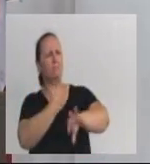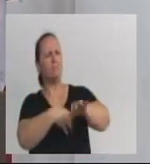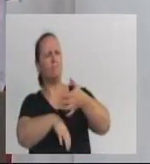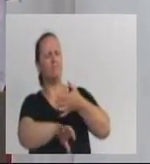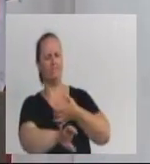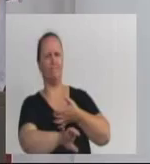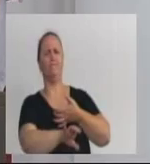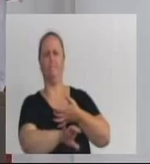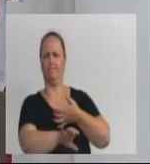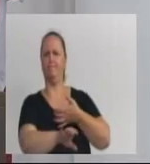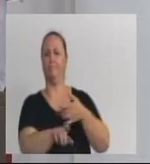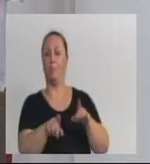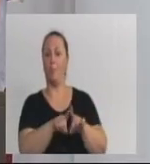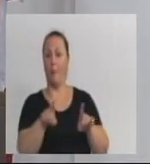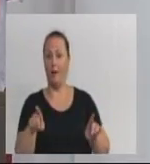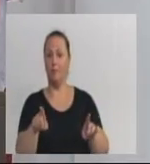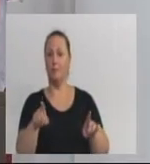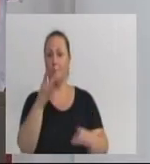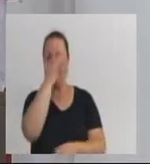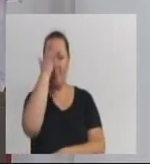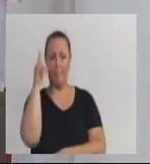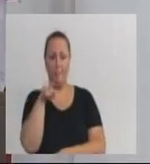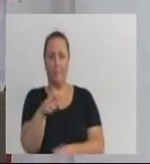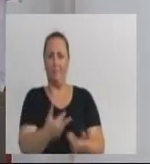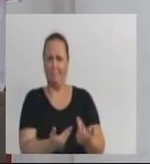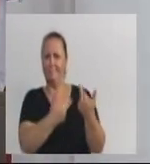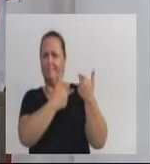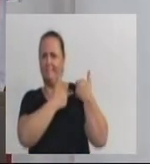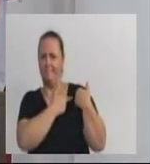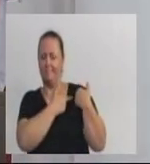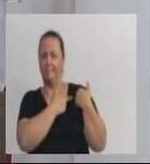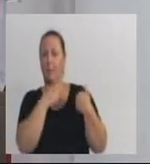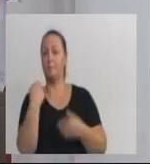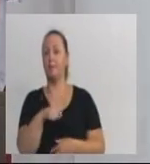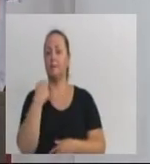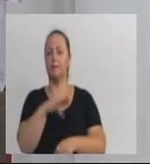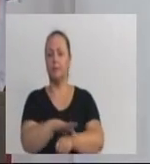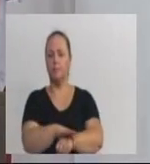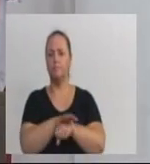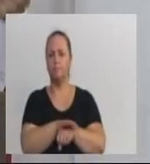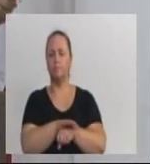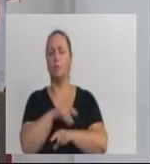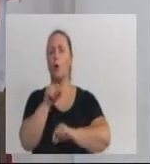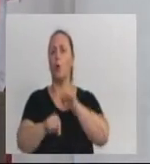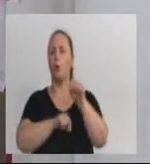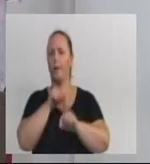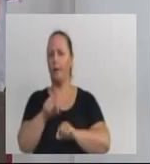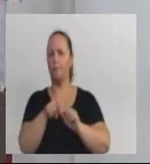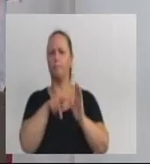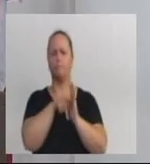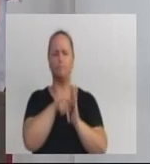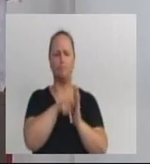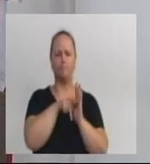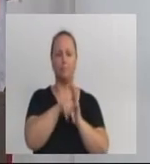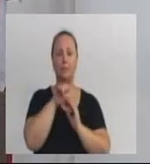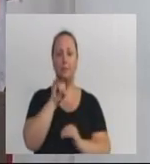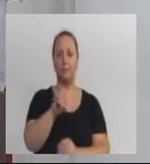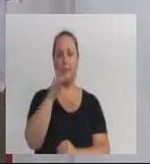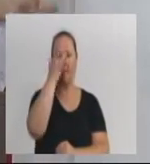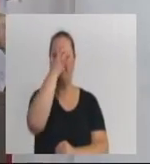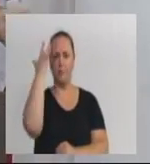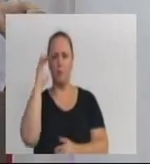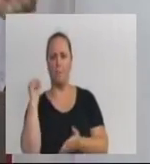de quem precisa garantir, vereador César, a investigação, o homicídio, que precisa garantir